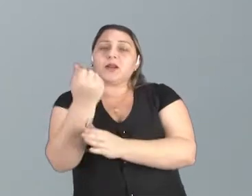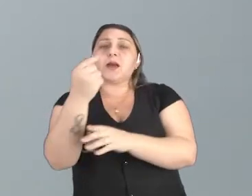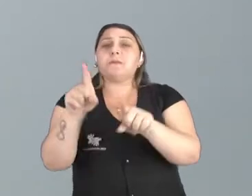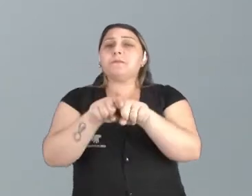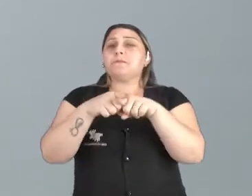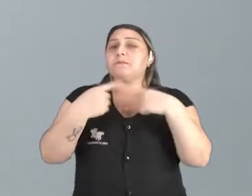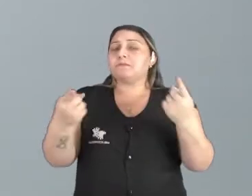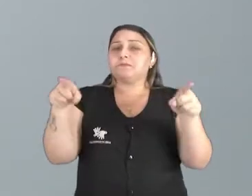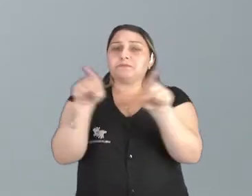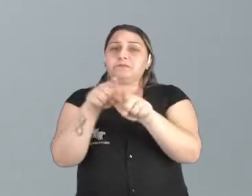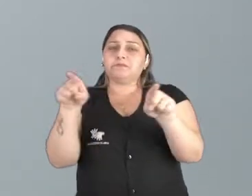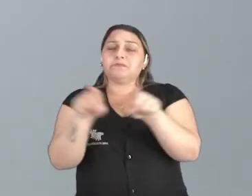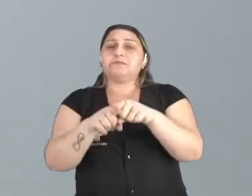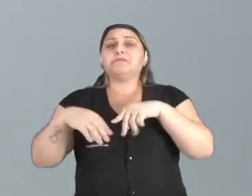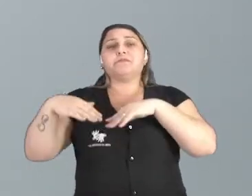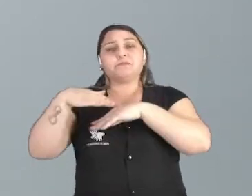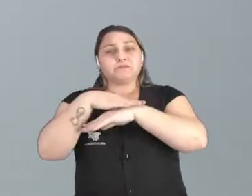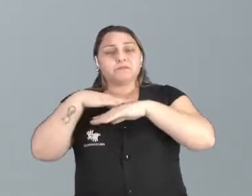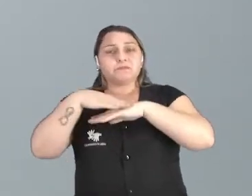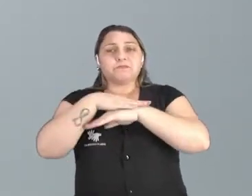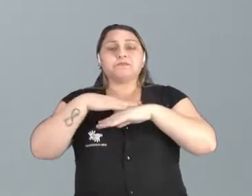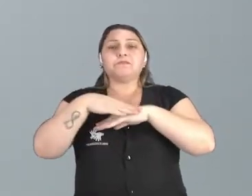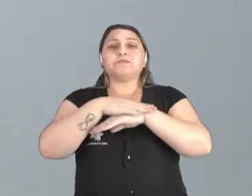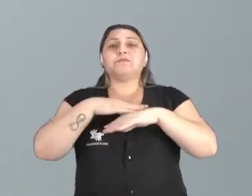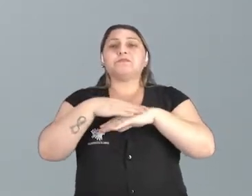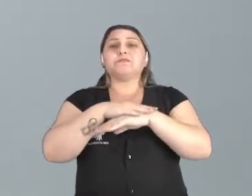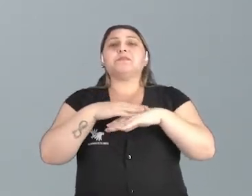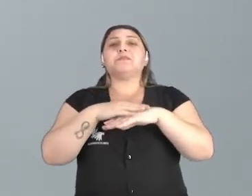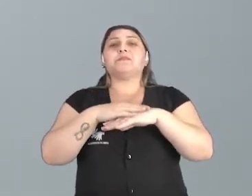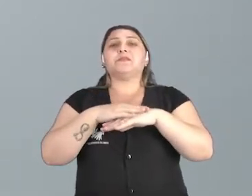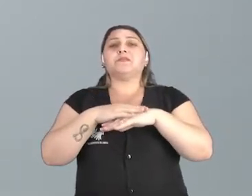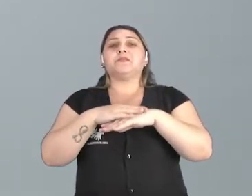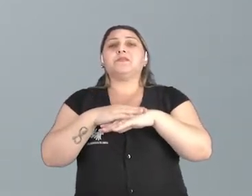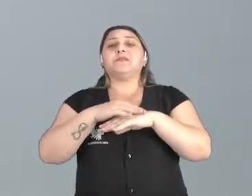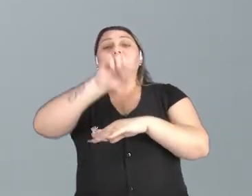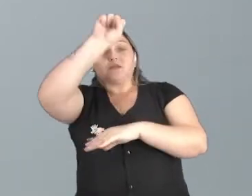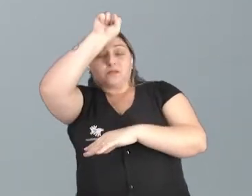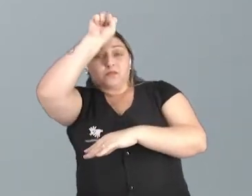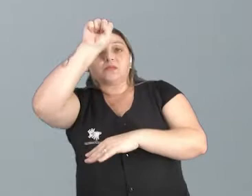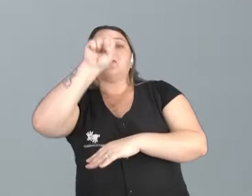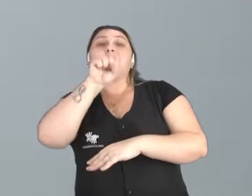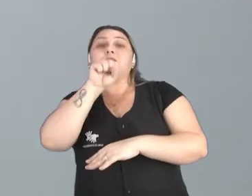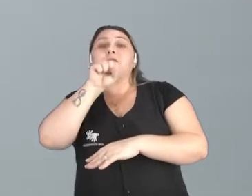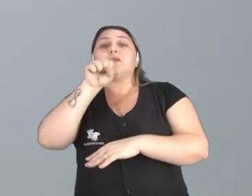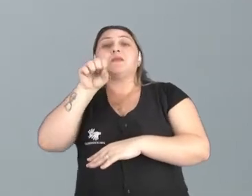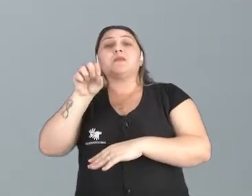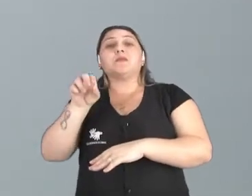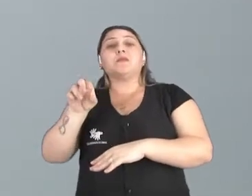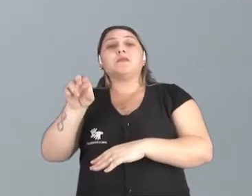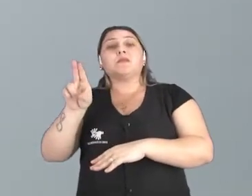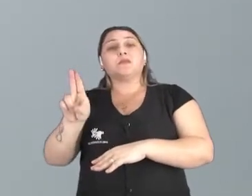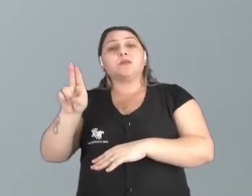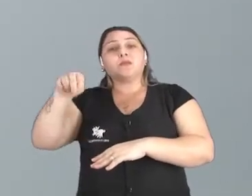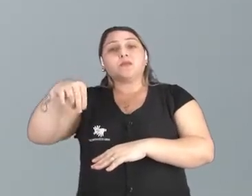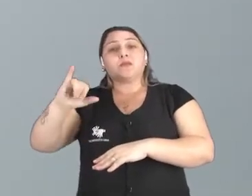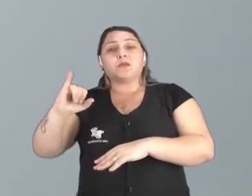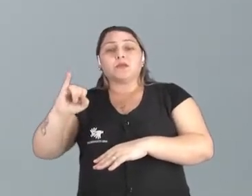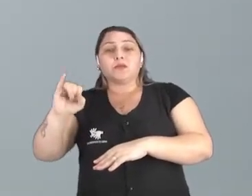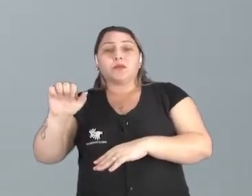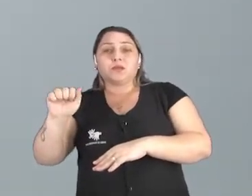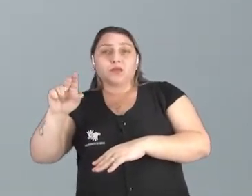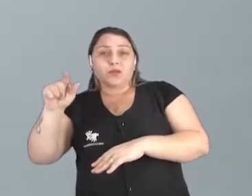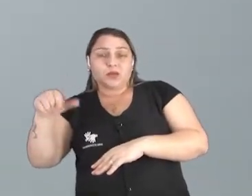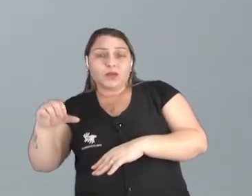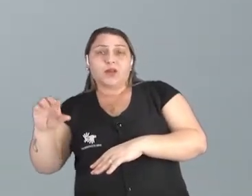ele dialogava com umas questões assim do socialismo da União Soviética, né? Ele era meio que aquele assim, vocês tenham